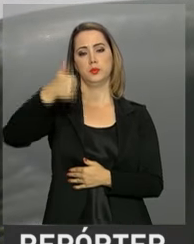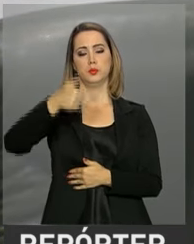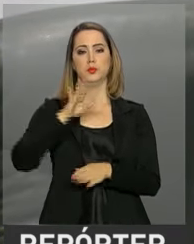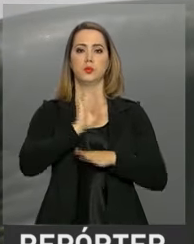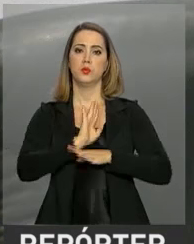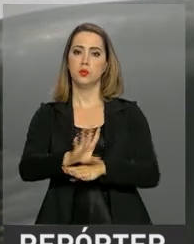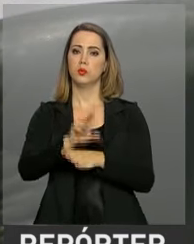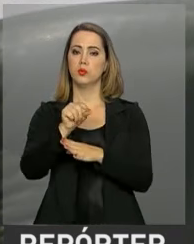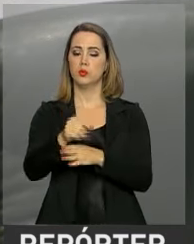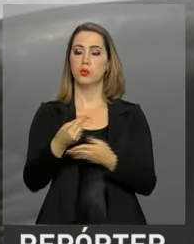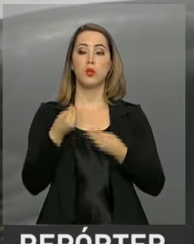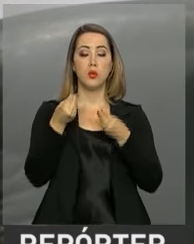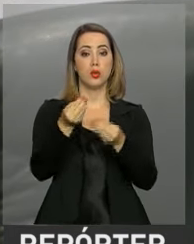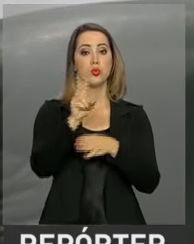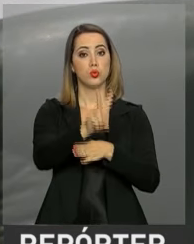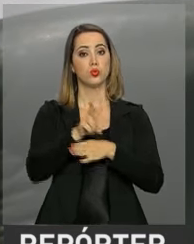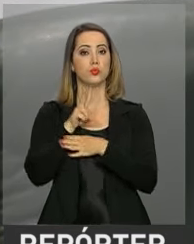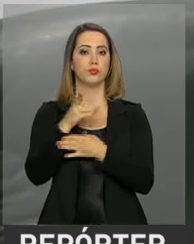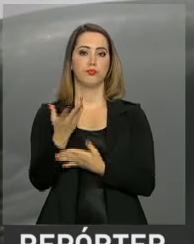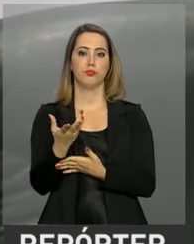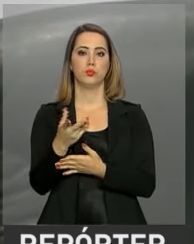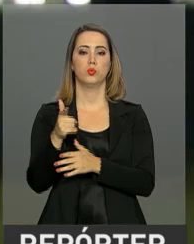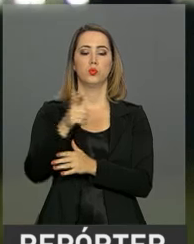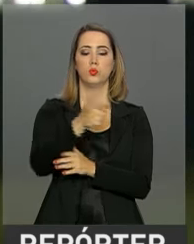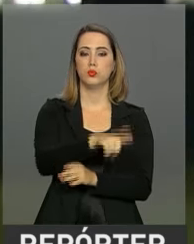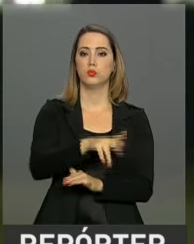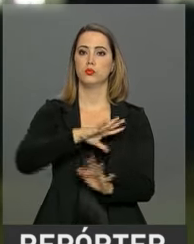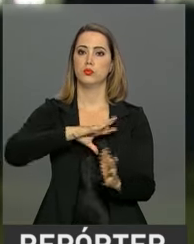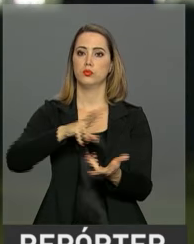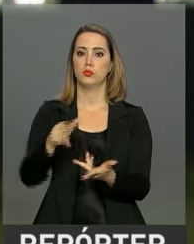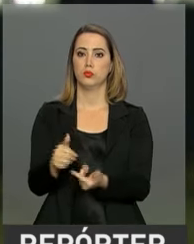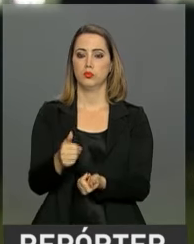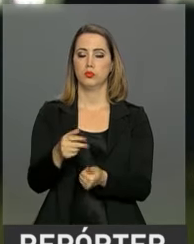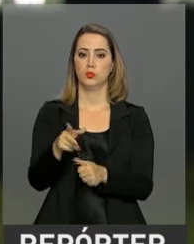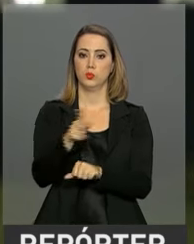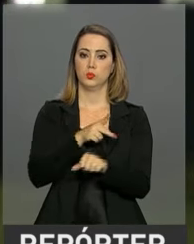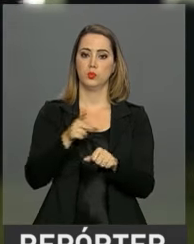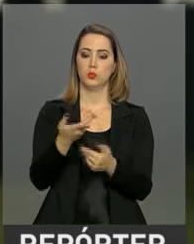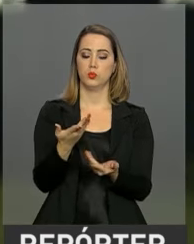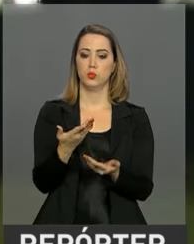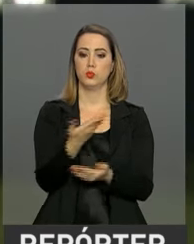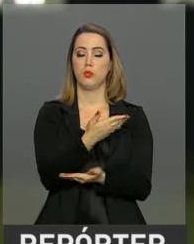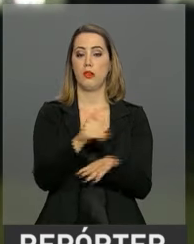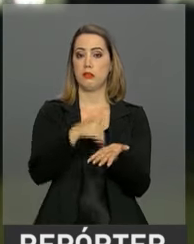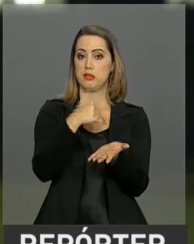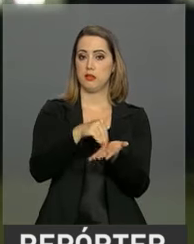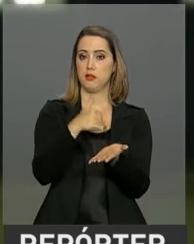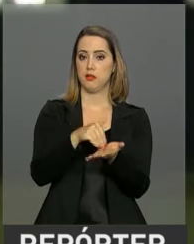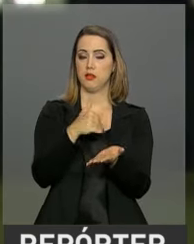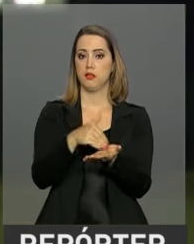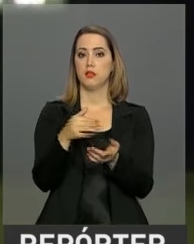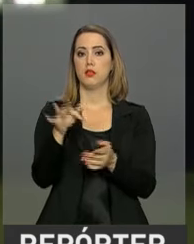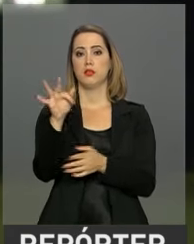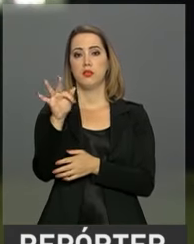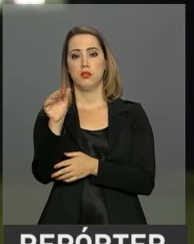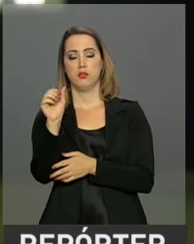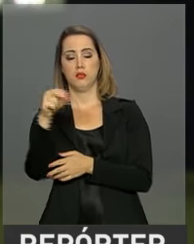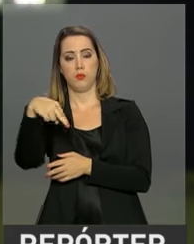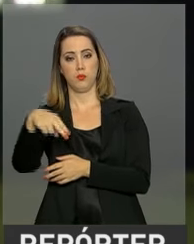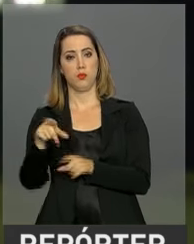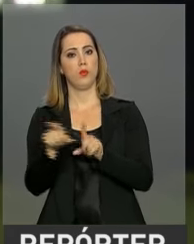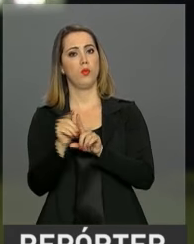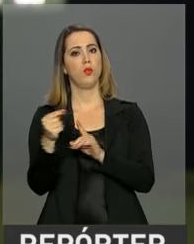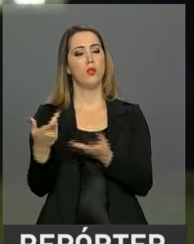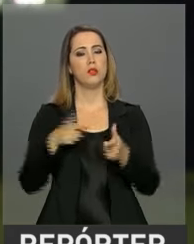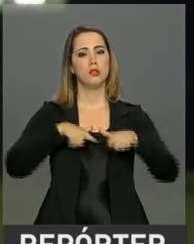favorecer a concessão de financiamentos externos à secretaria do tesouro nacional trabalhando na reestruturação de seus processos sentido de dar